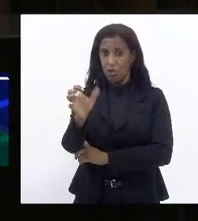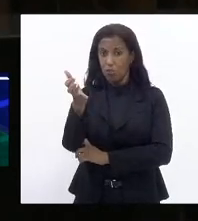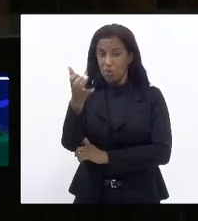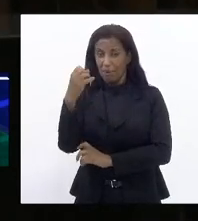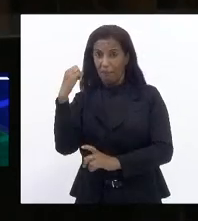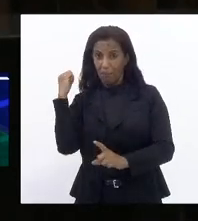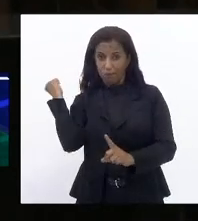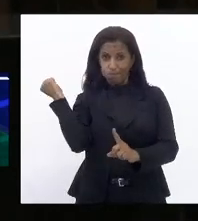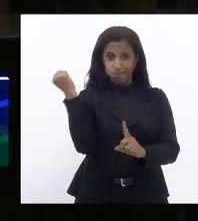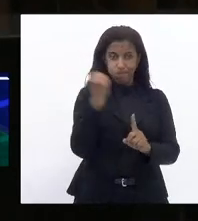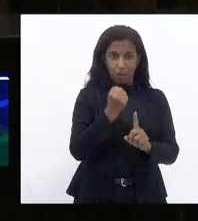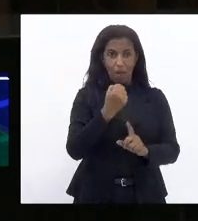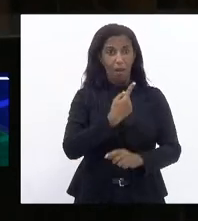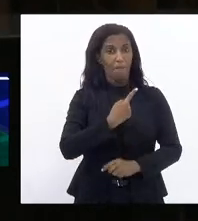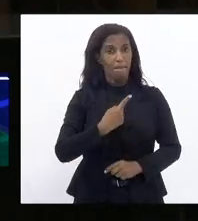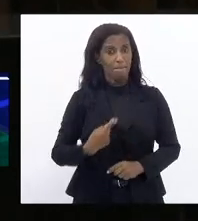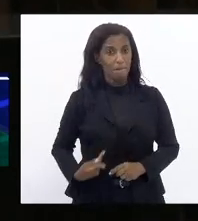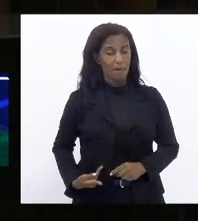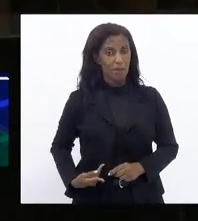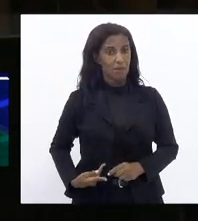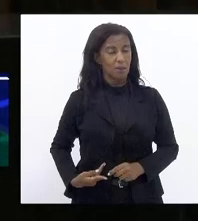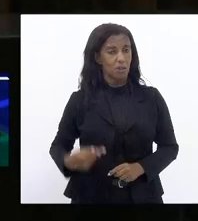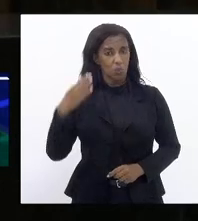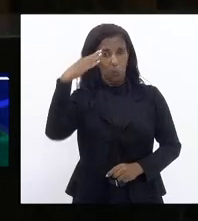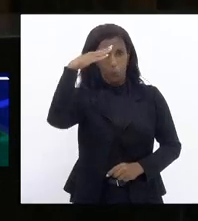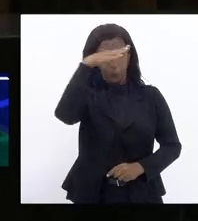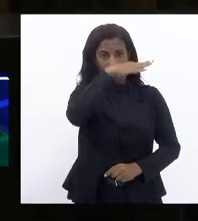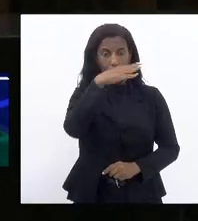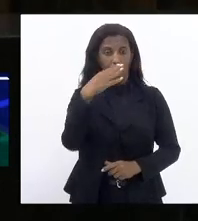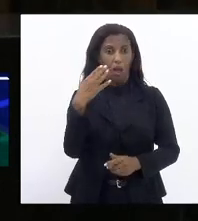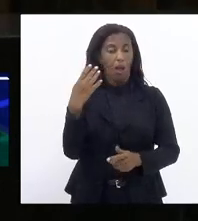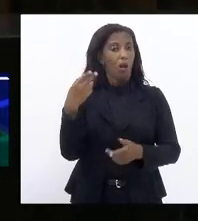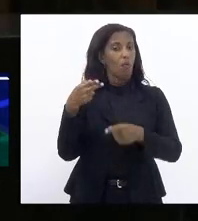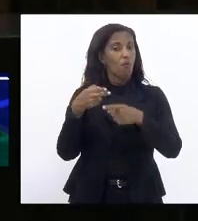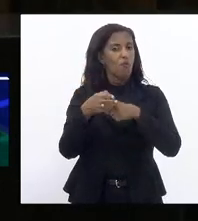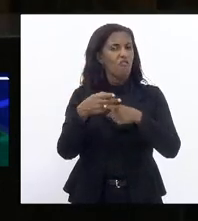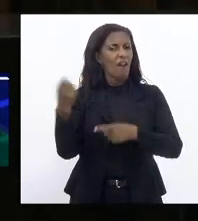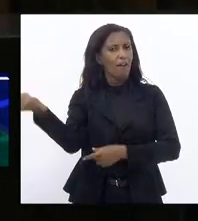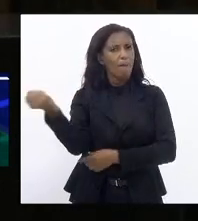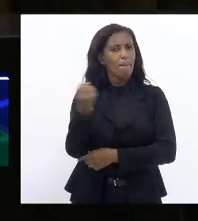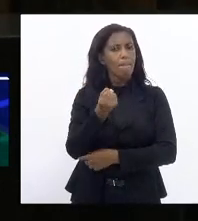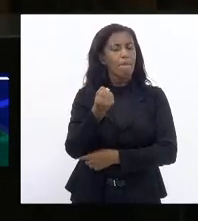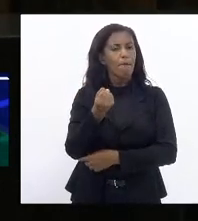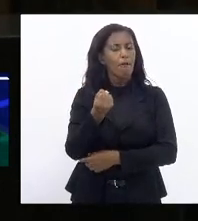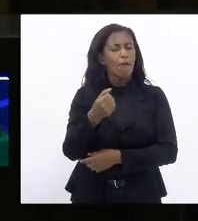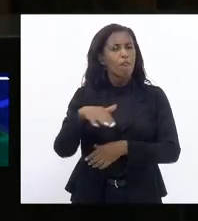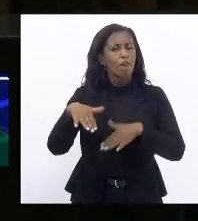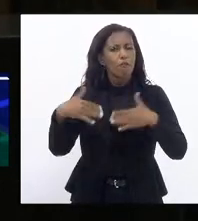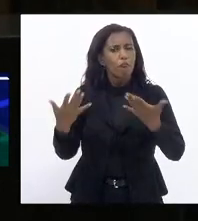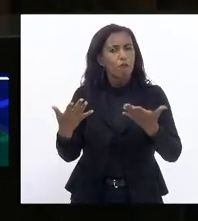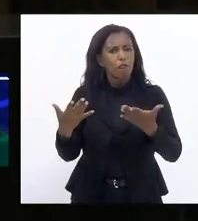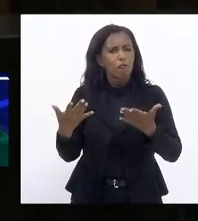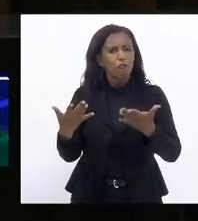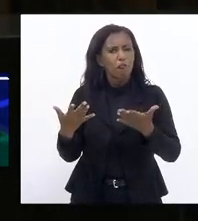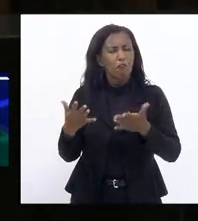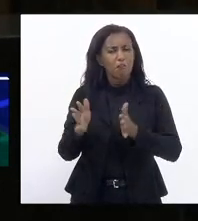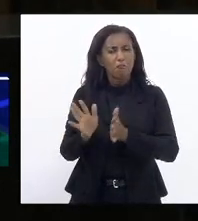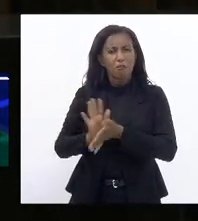assassinar o presidente Bolsonaro a facadas, foi tão humilhado no nosso